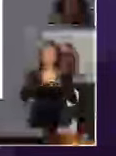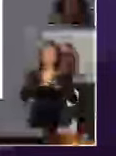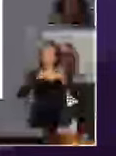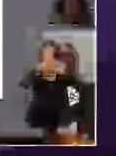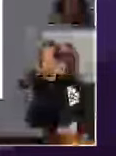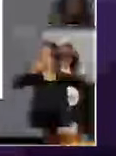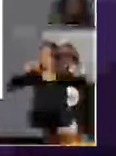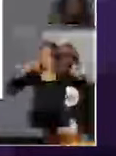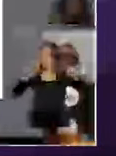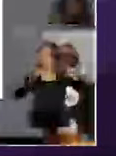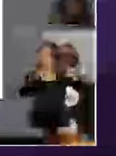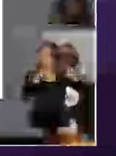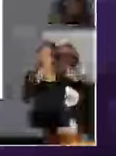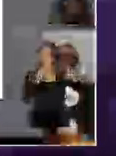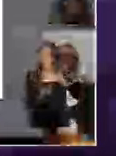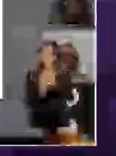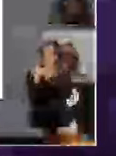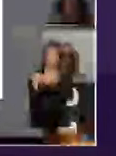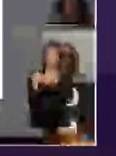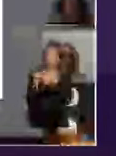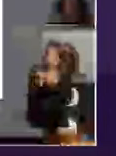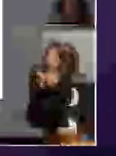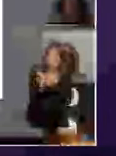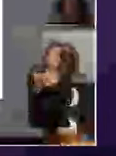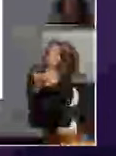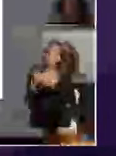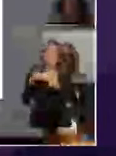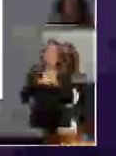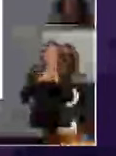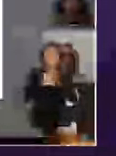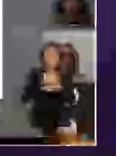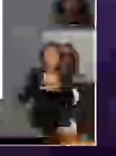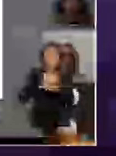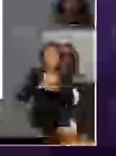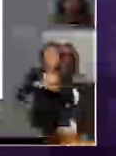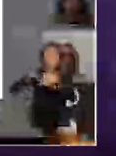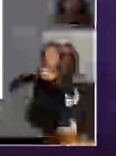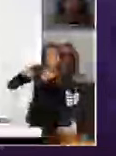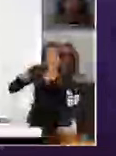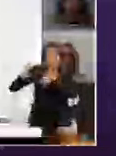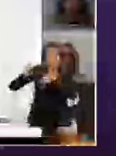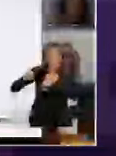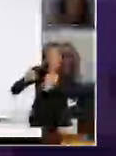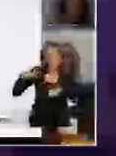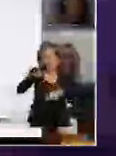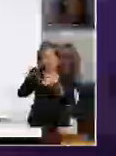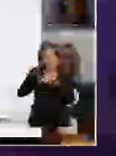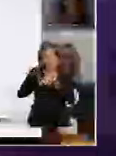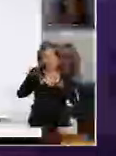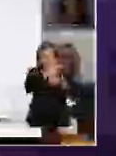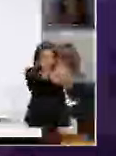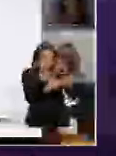no sequenciamento genético e um dos precursores no sequenciamento das variantes de preocupação, abordava nesse estudo